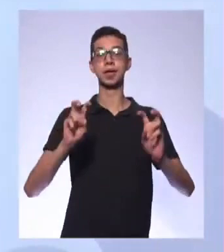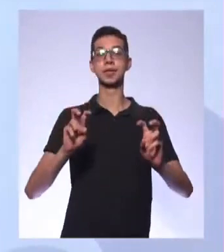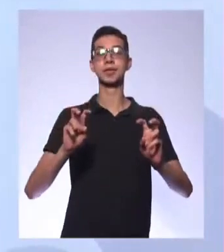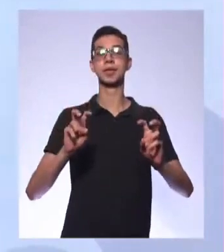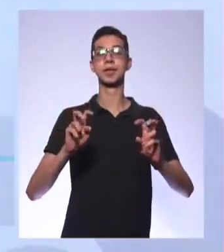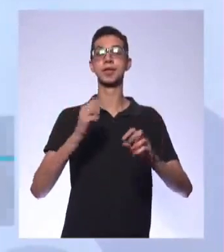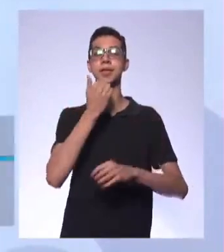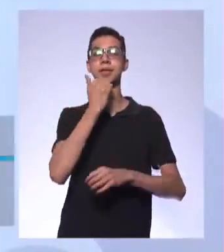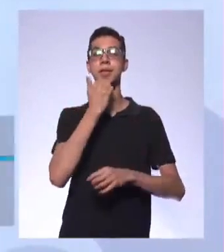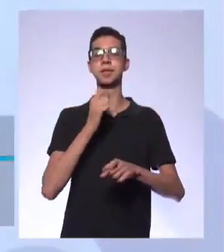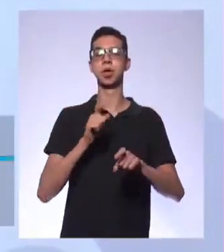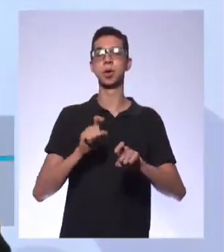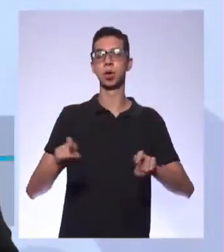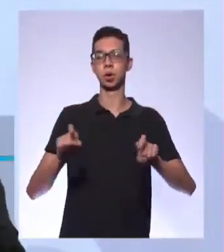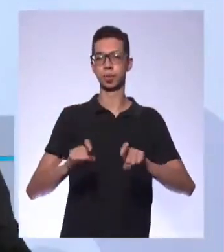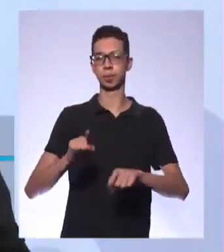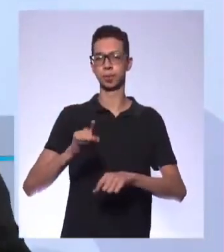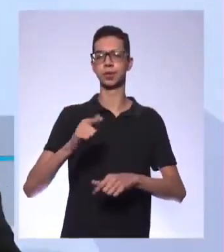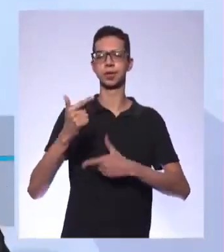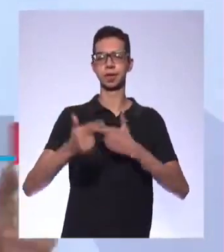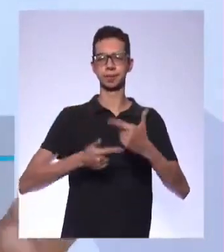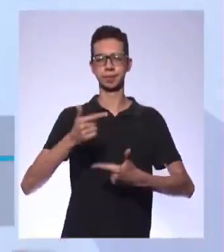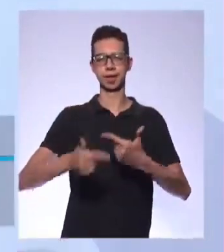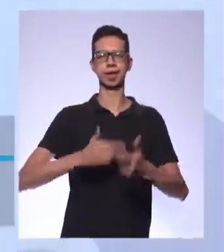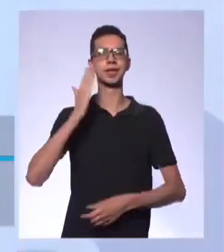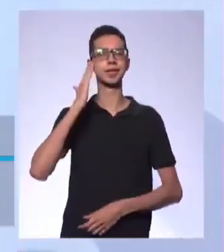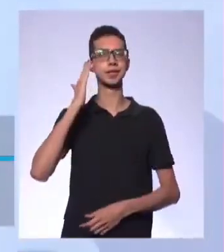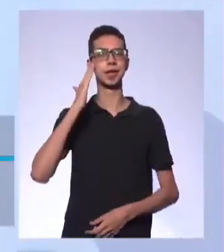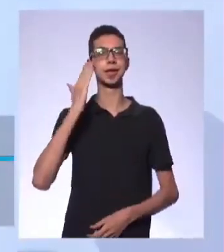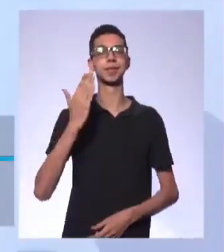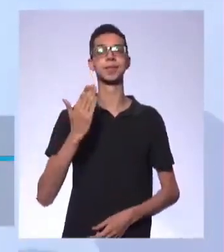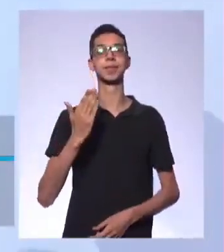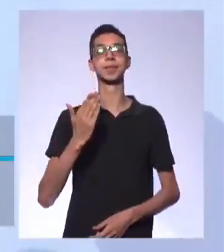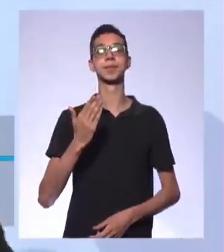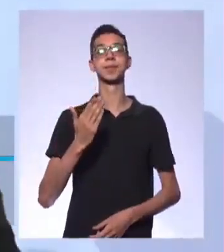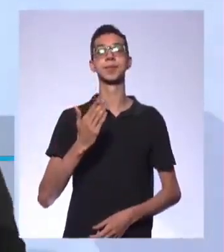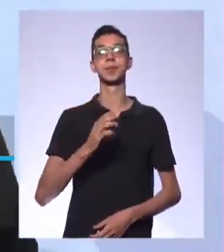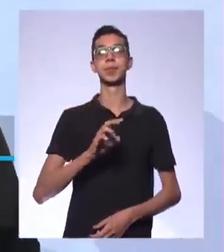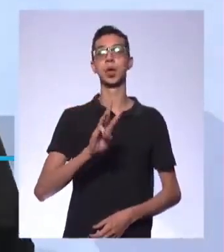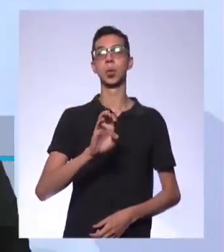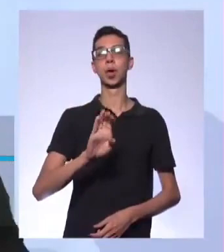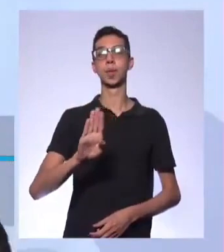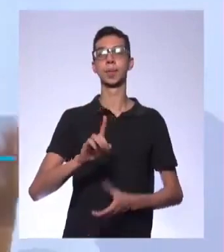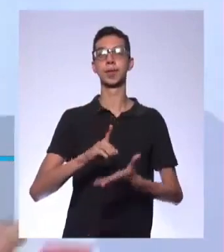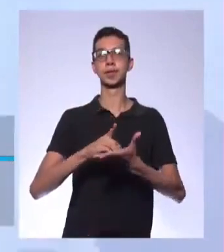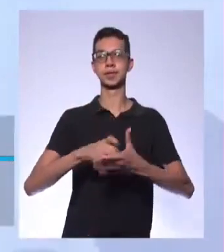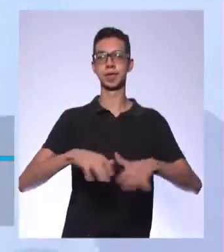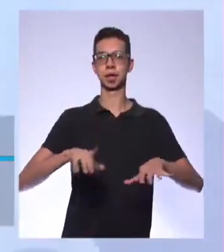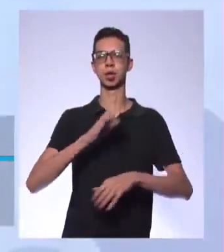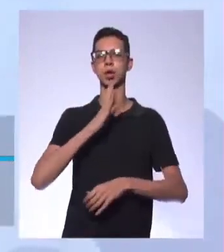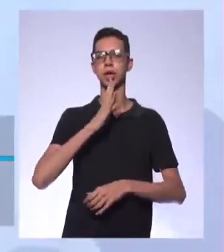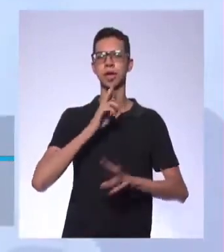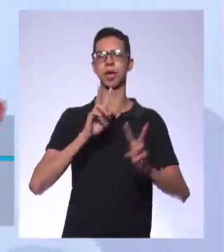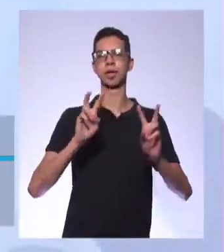computação, né? O pessoal que trabalha com essa parte de web designer deve conhecer muito bem essa parte, aí, linguagem Java, nessas coisas que são